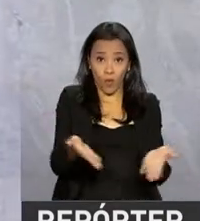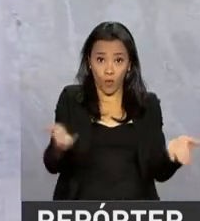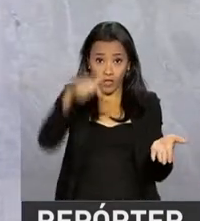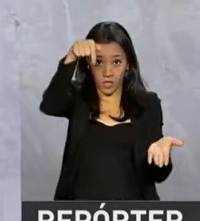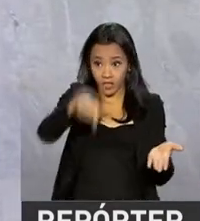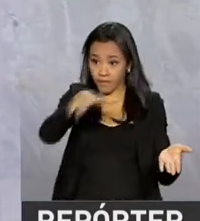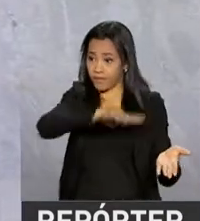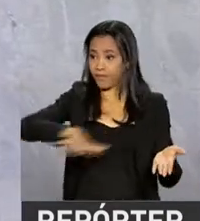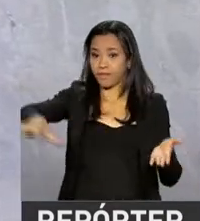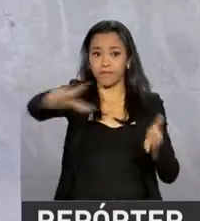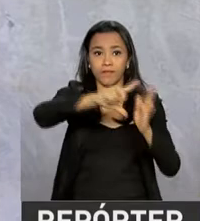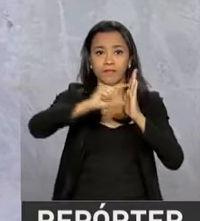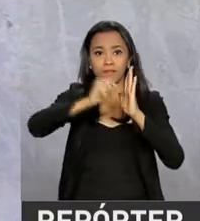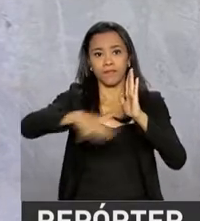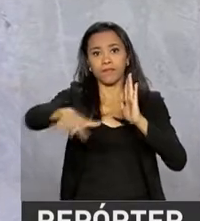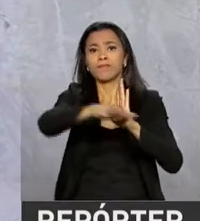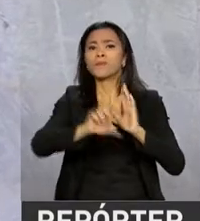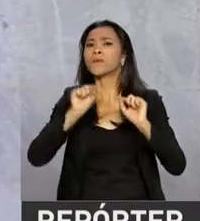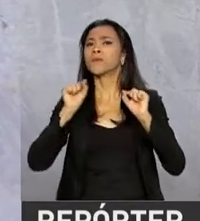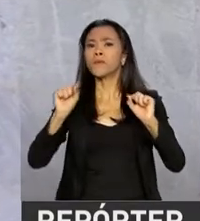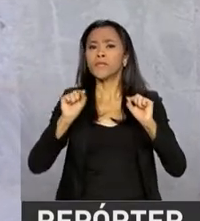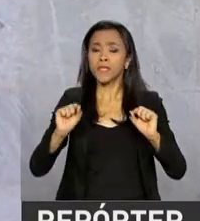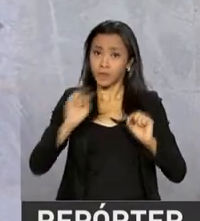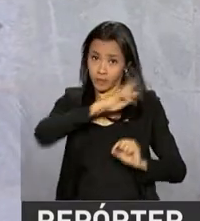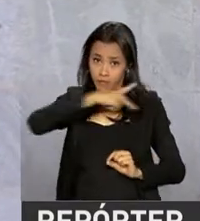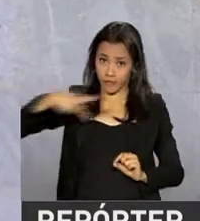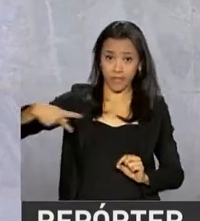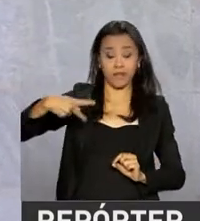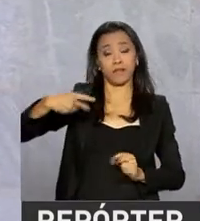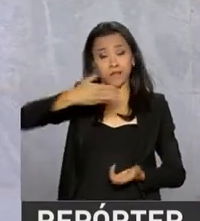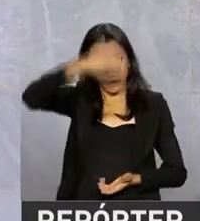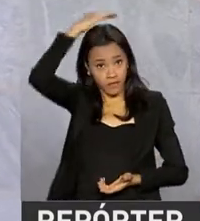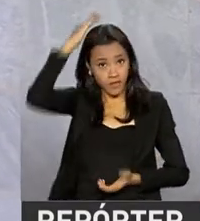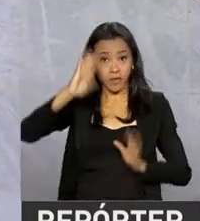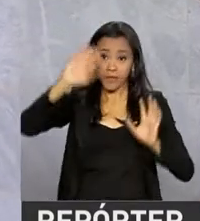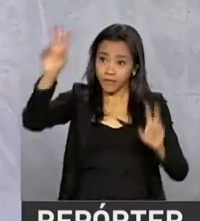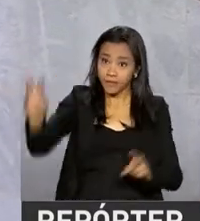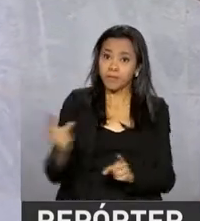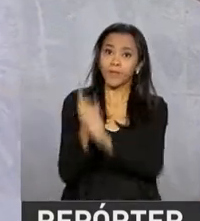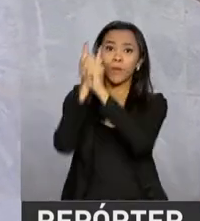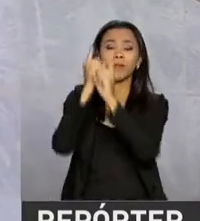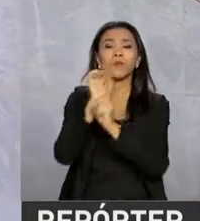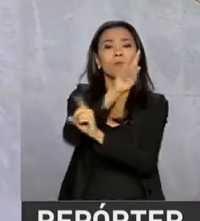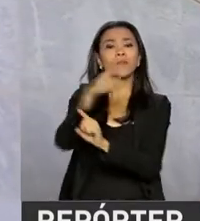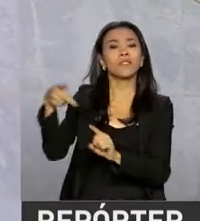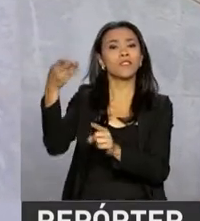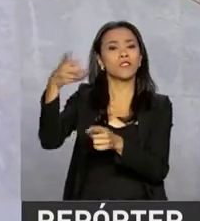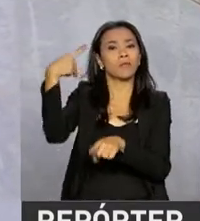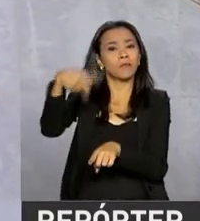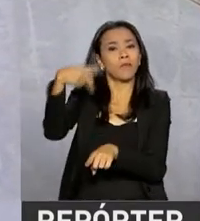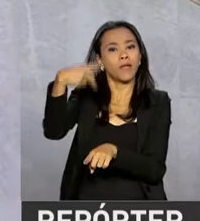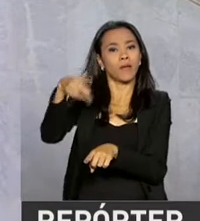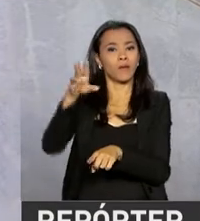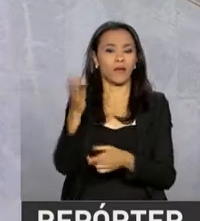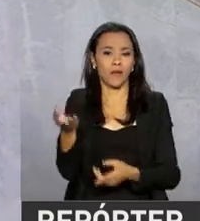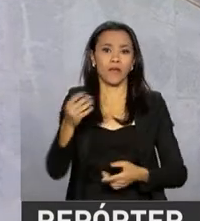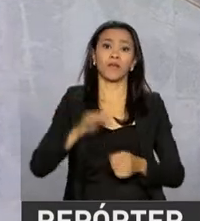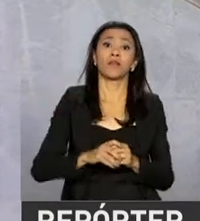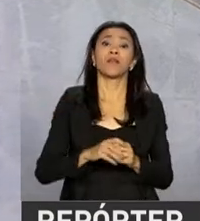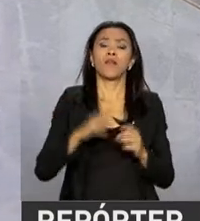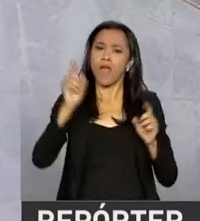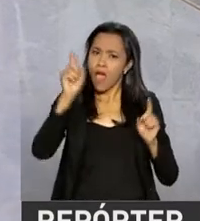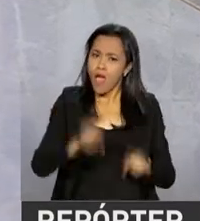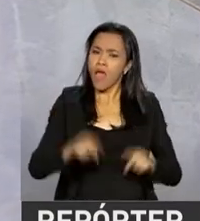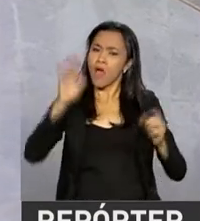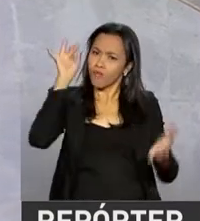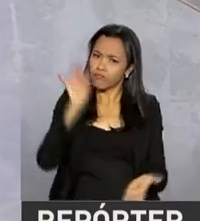do planalto o presidente michel temer recebe a visita do presidente do paraguai horacio casterns em cerimônia oficial